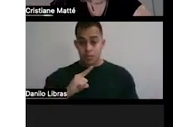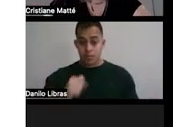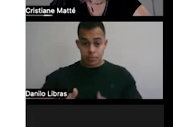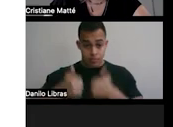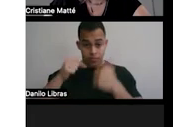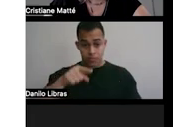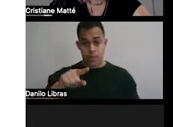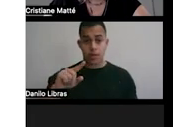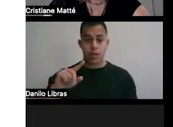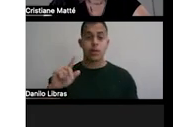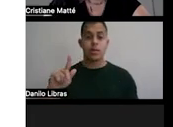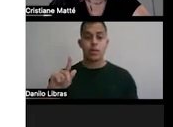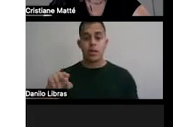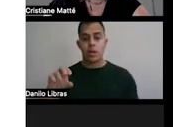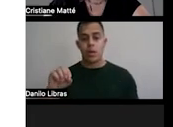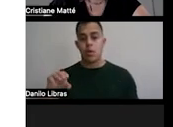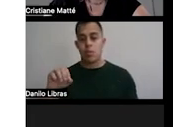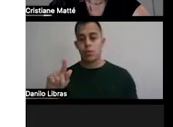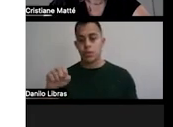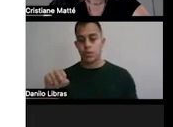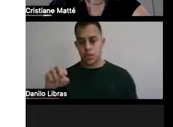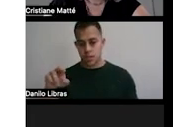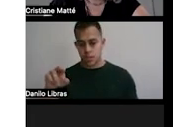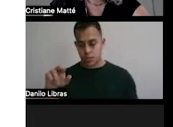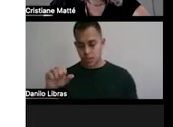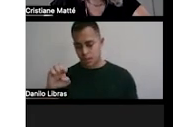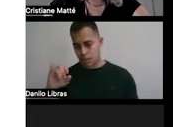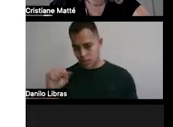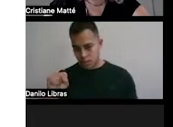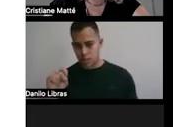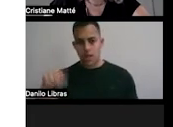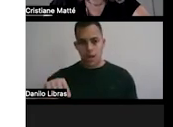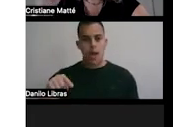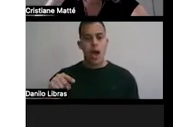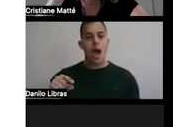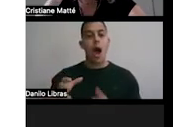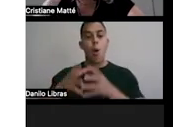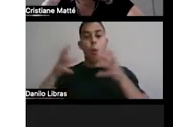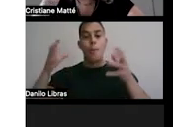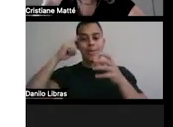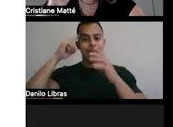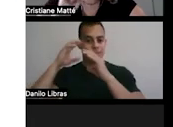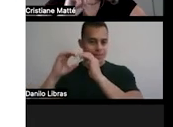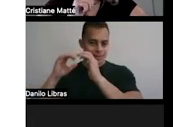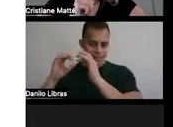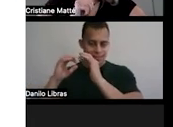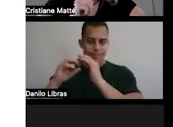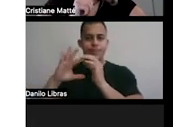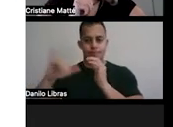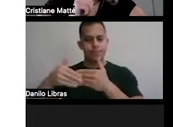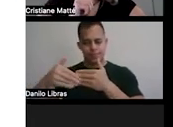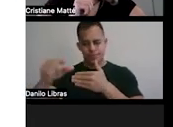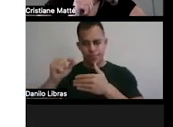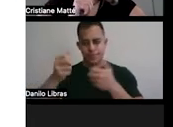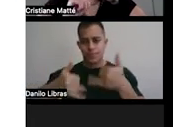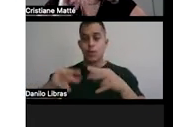neurogênese em 16,5%, eu tenho um aumento do tamanho cerebral. E aí, daqui a pouquinho, eu vou começar a falar de Alzheimer, a gente